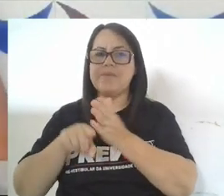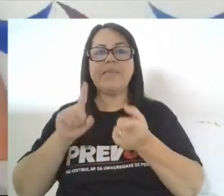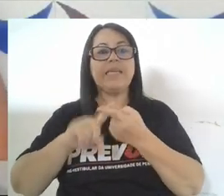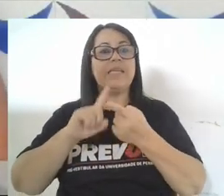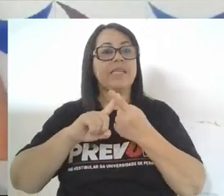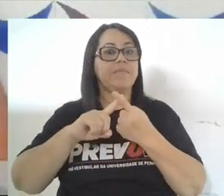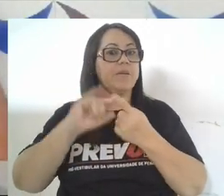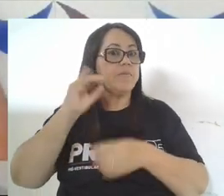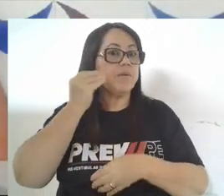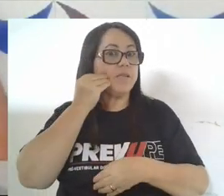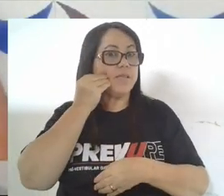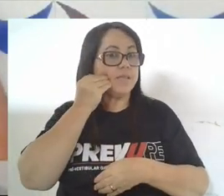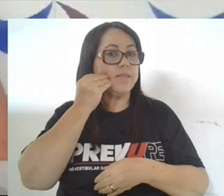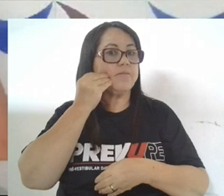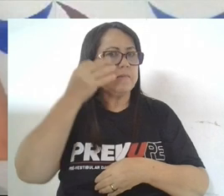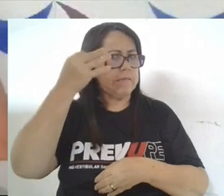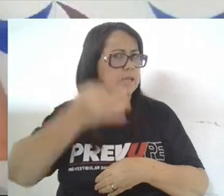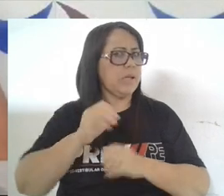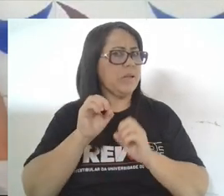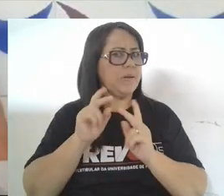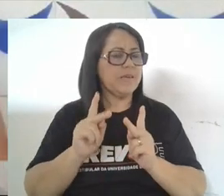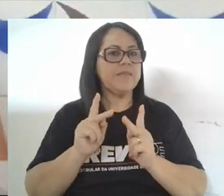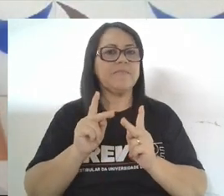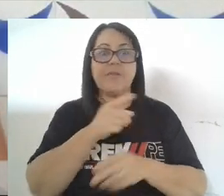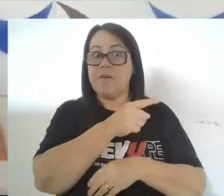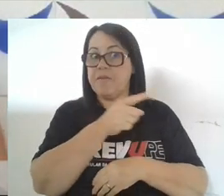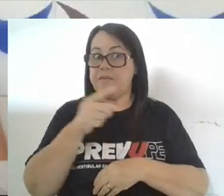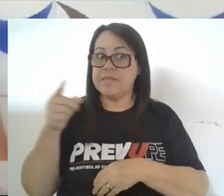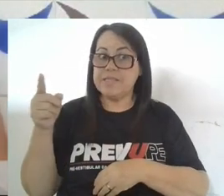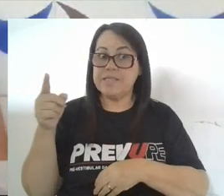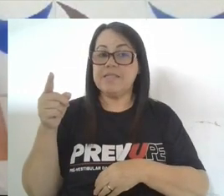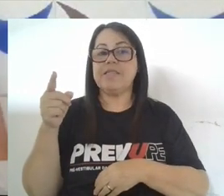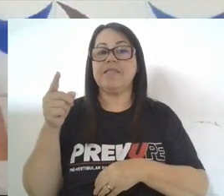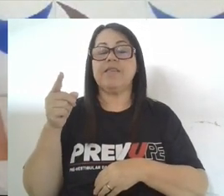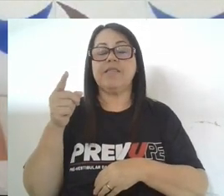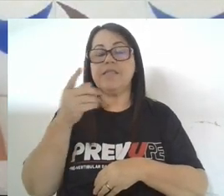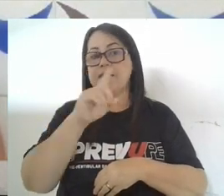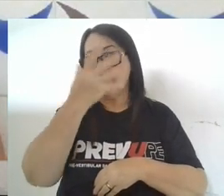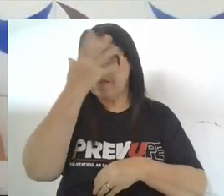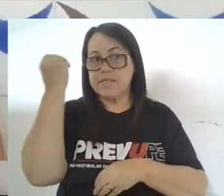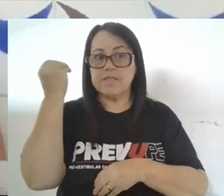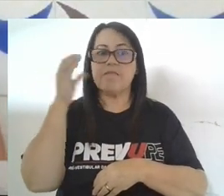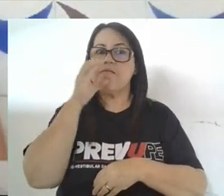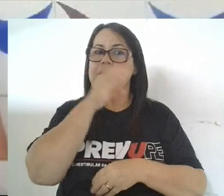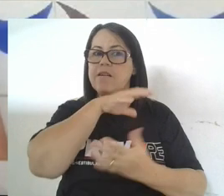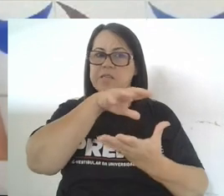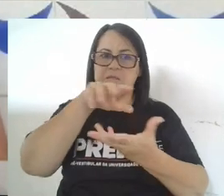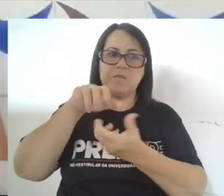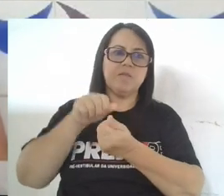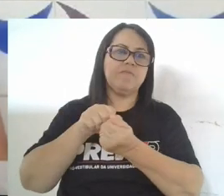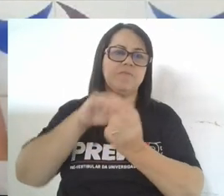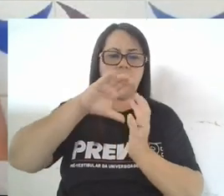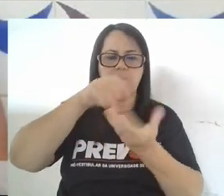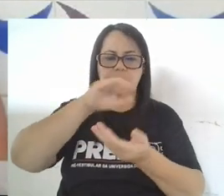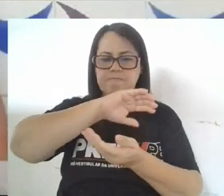a oportunidade para acertar essas questões. Estudante, não deixe de lado aquecimento global, buraco